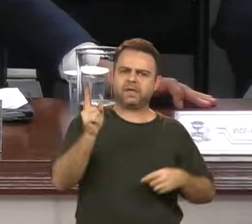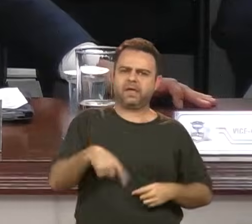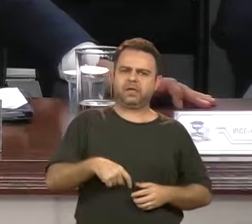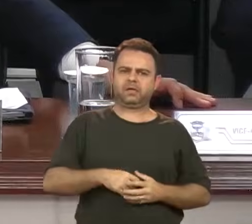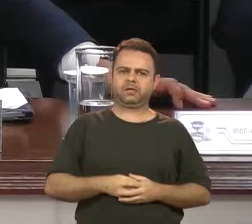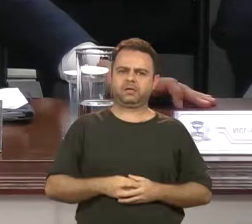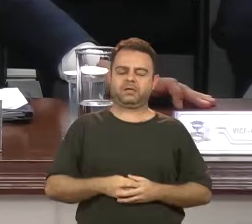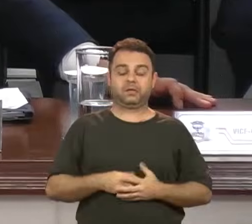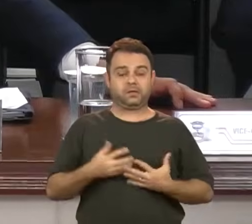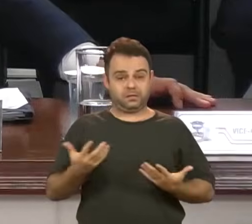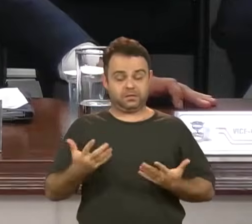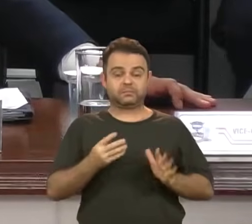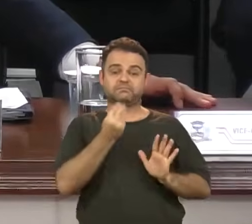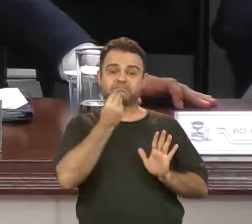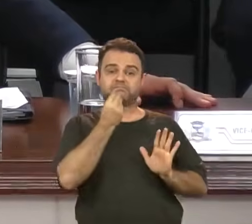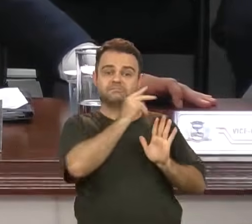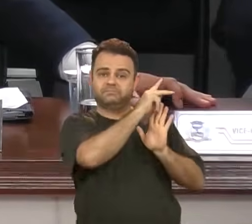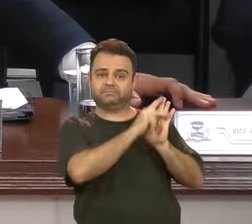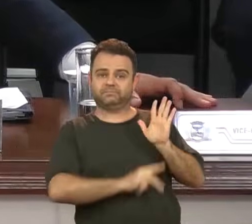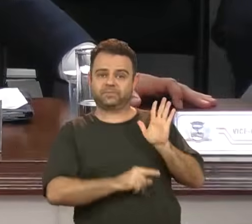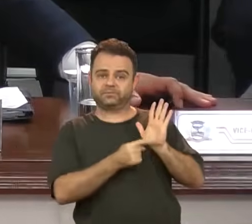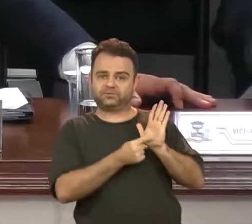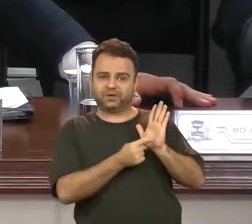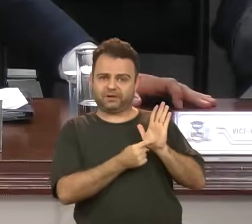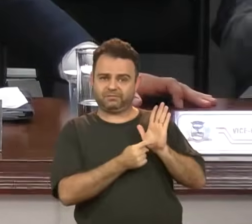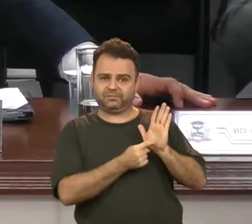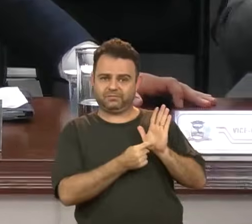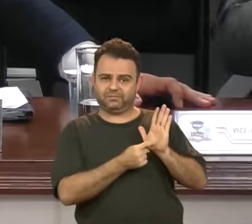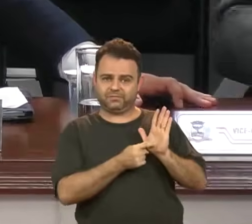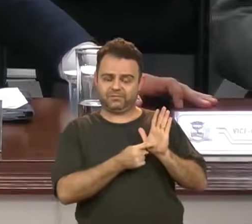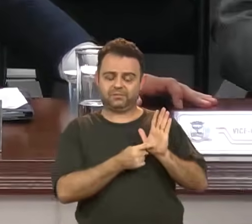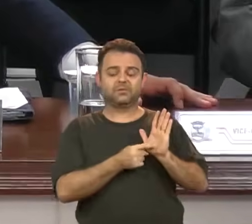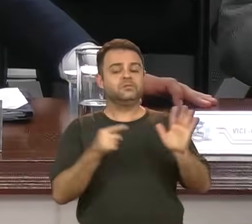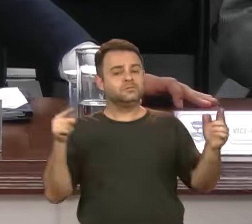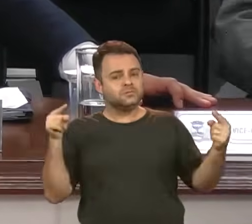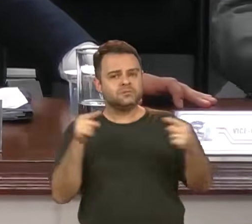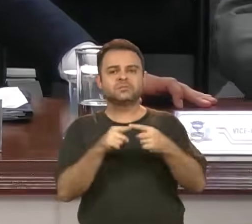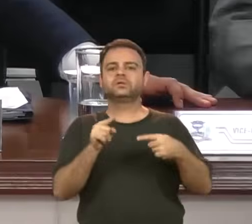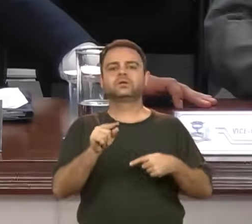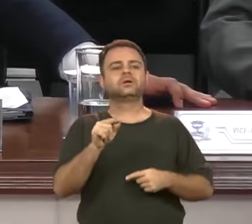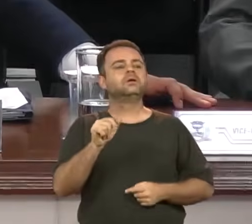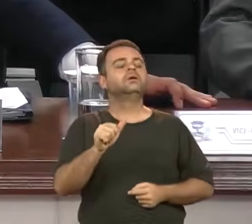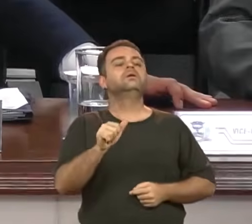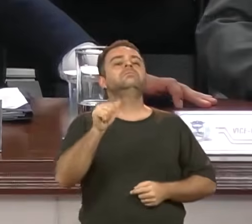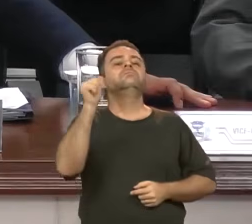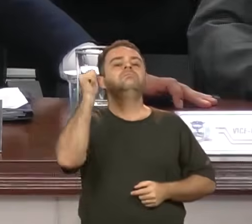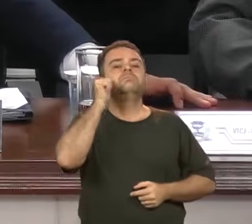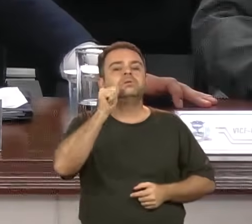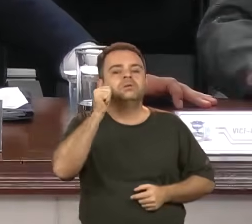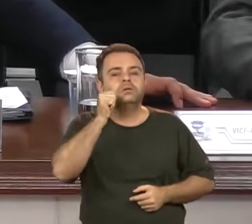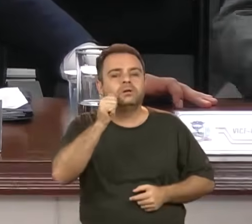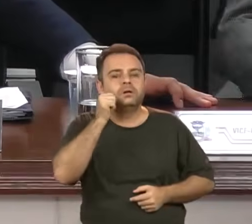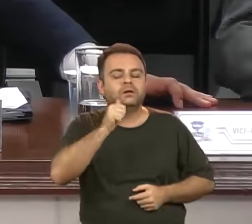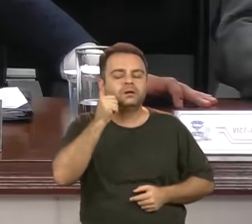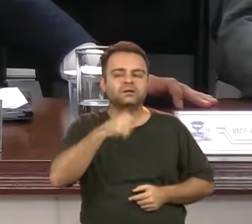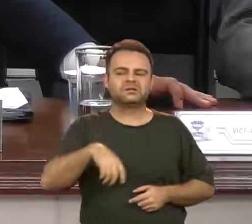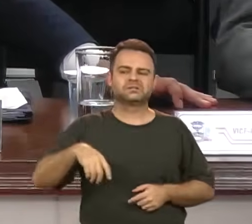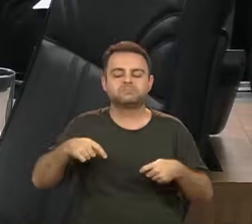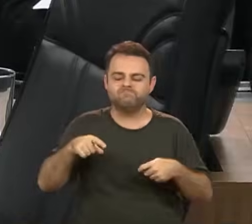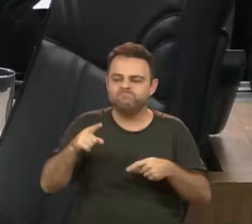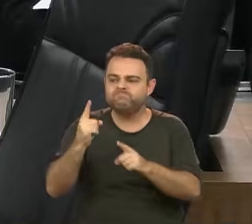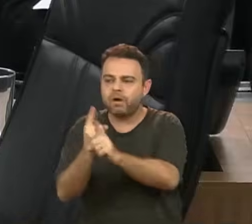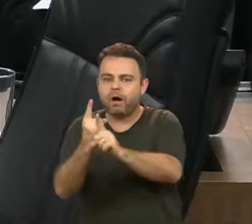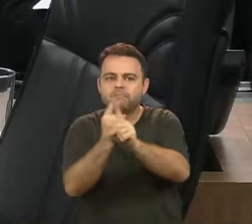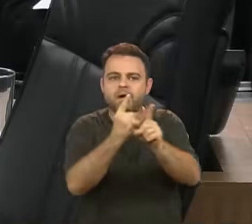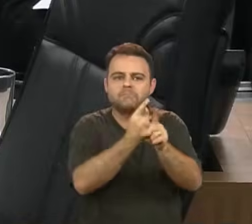mulheres. Através desse projeto aprovado, é a luta contra qualquer tipo de abuso às mulheres